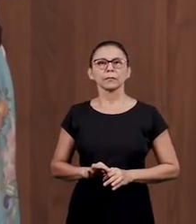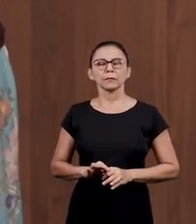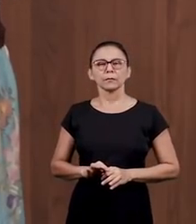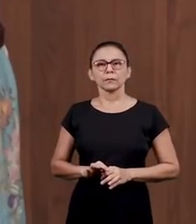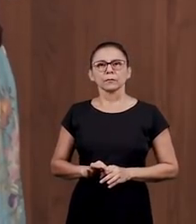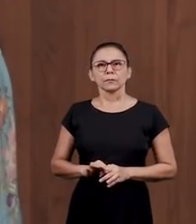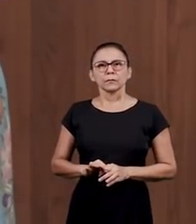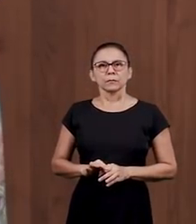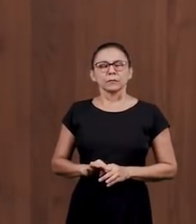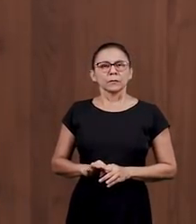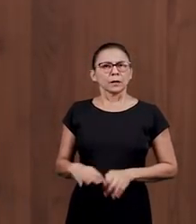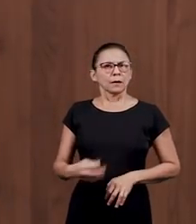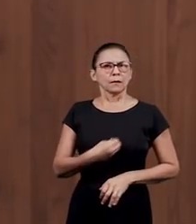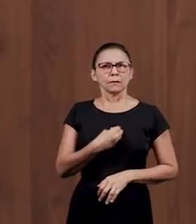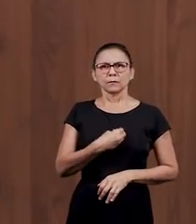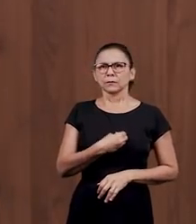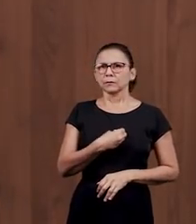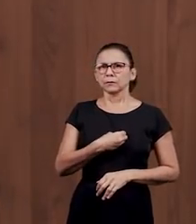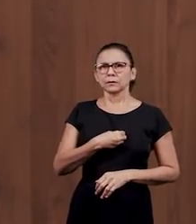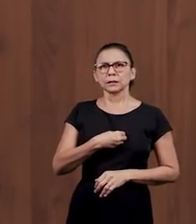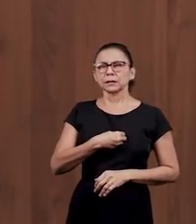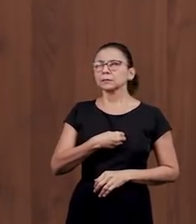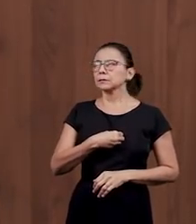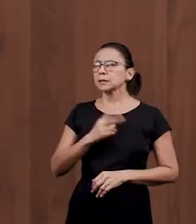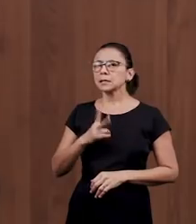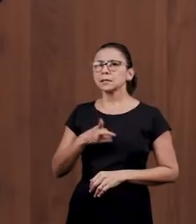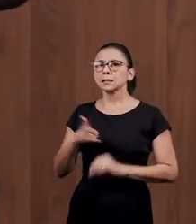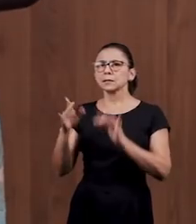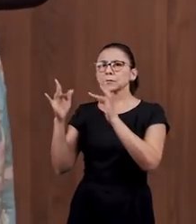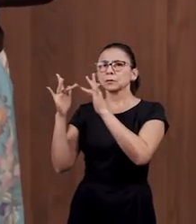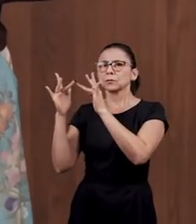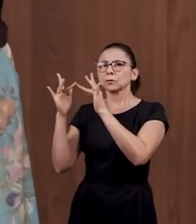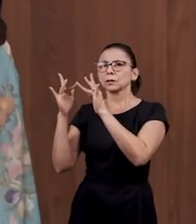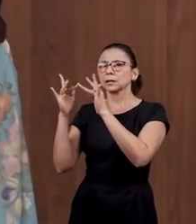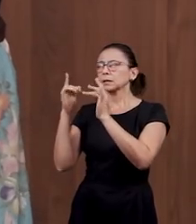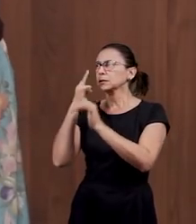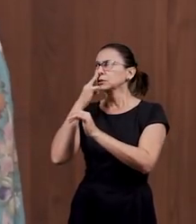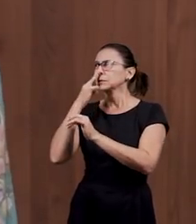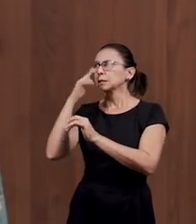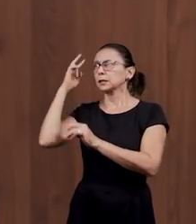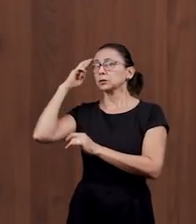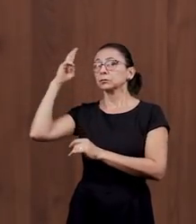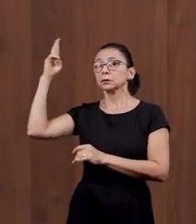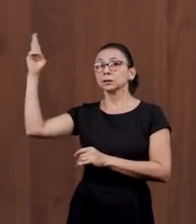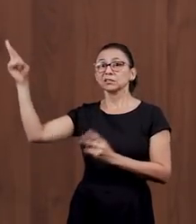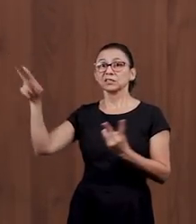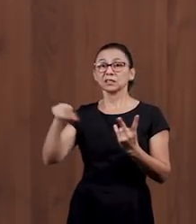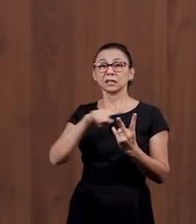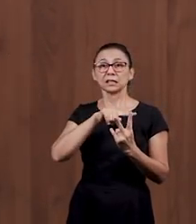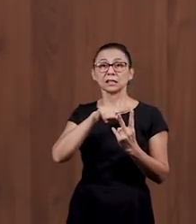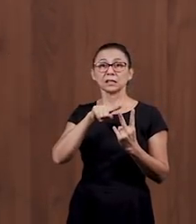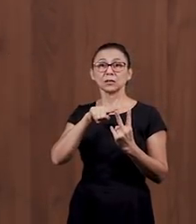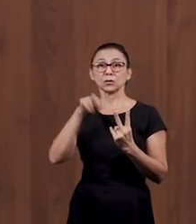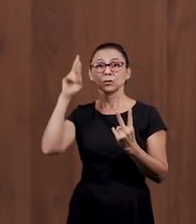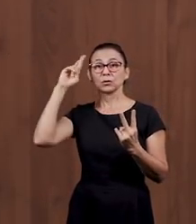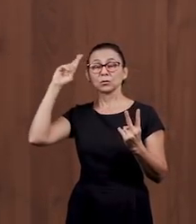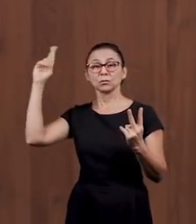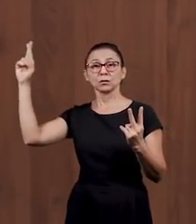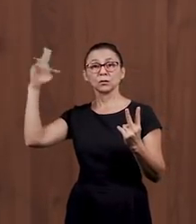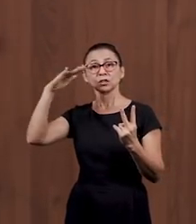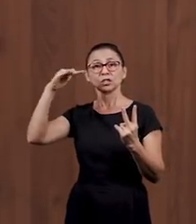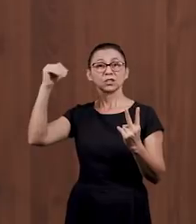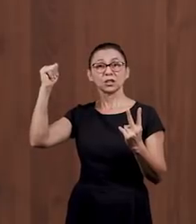ouvindo durante toda a sua vida a voz de Deus. E Ofni e Finéias tinham sido honrados por Deus